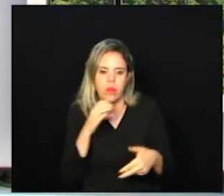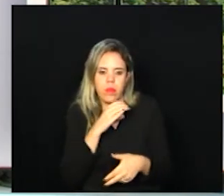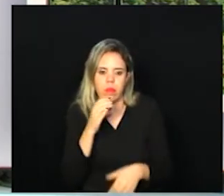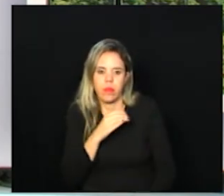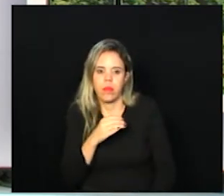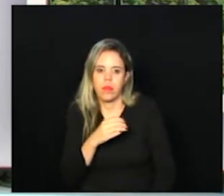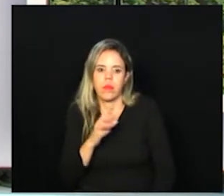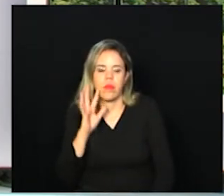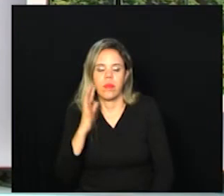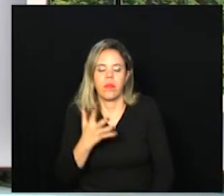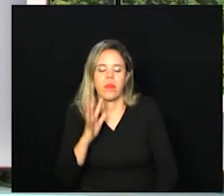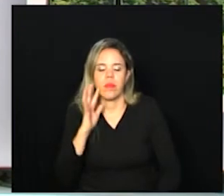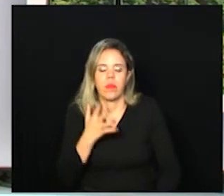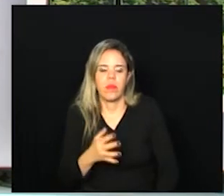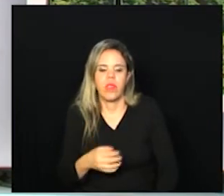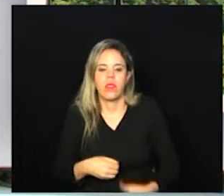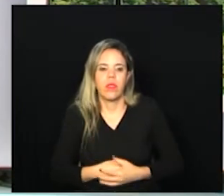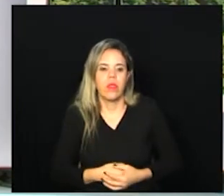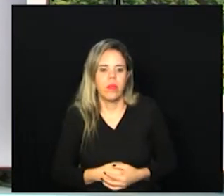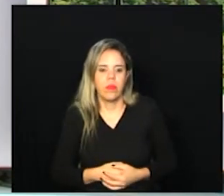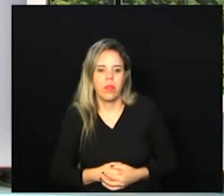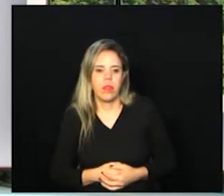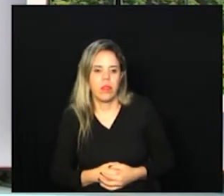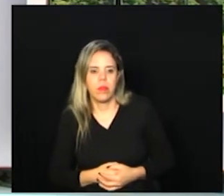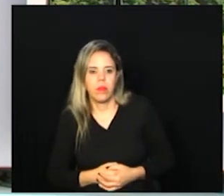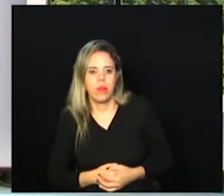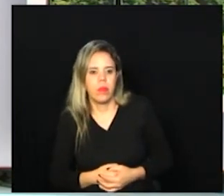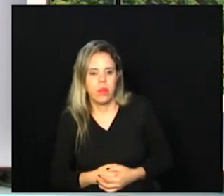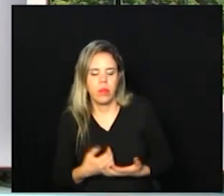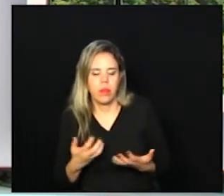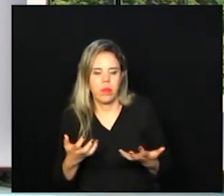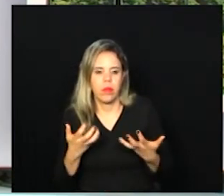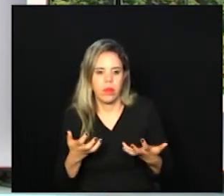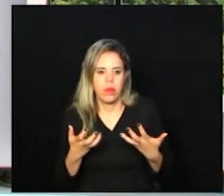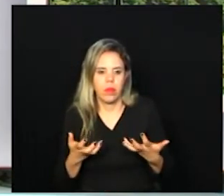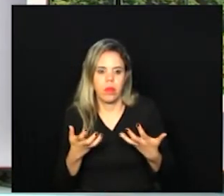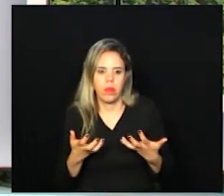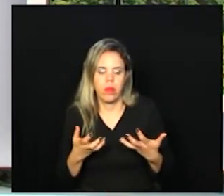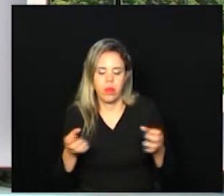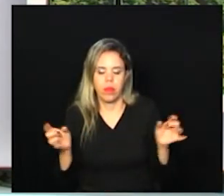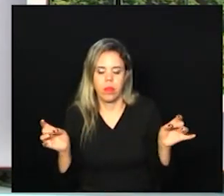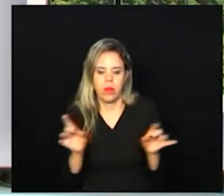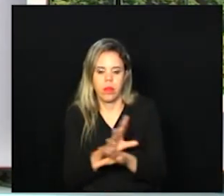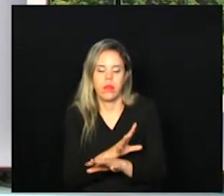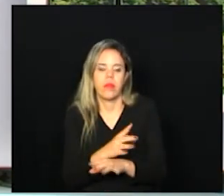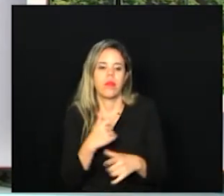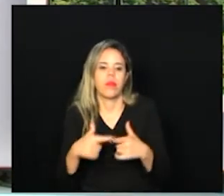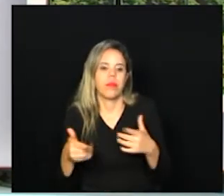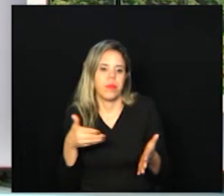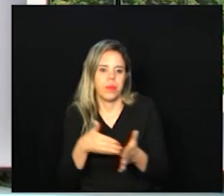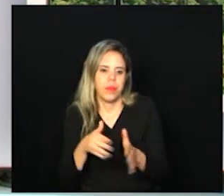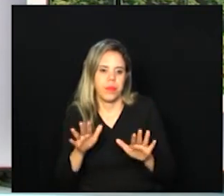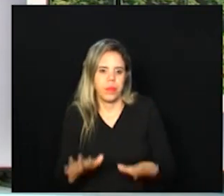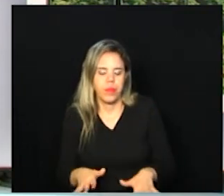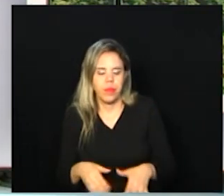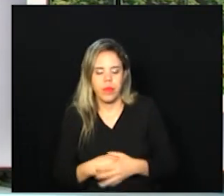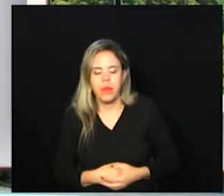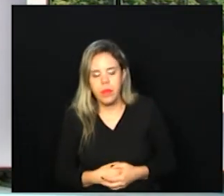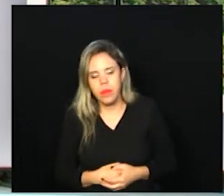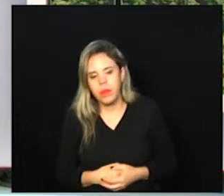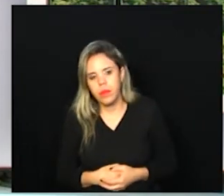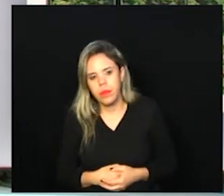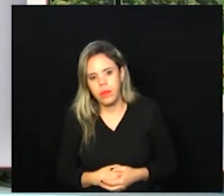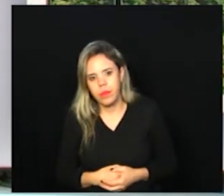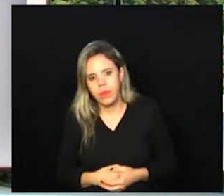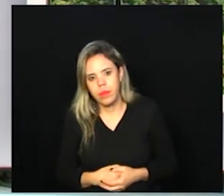e resolvendo. E isso, né, a gente queria que isso, né, isso emperra os processos, acho que isso é importante.